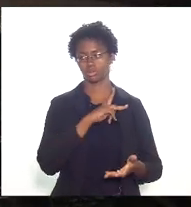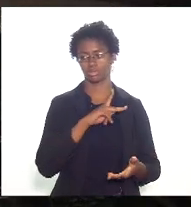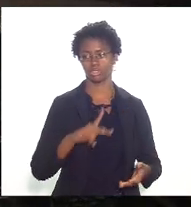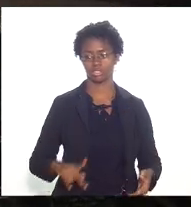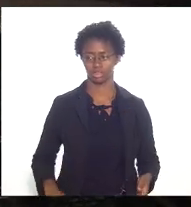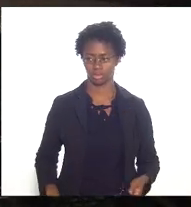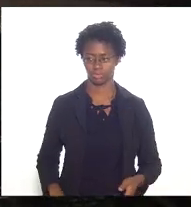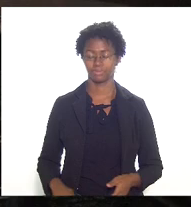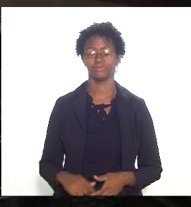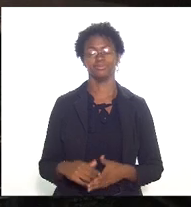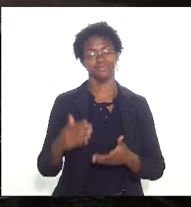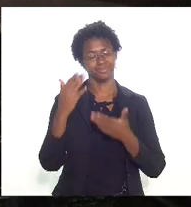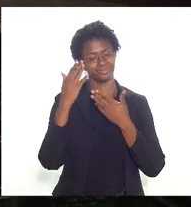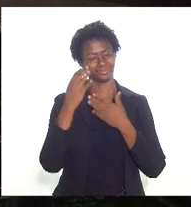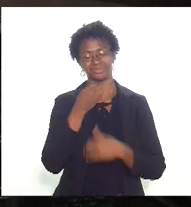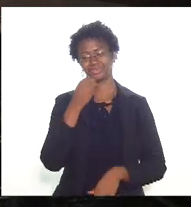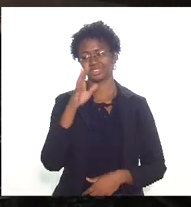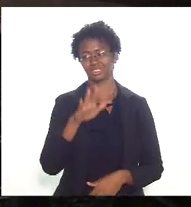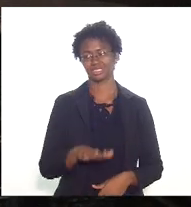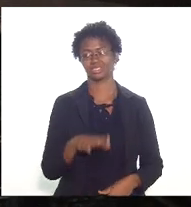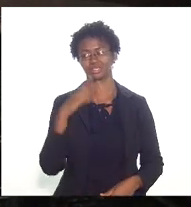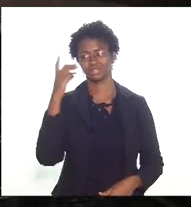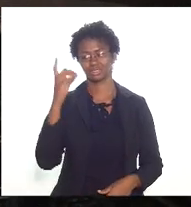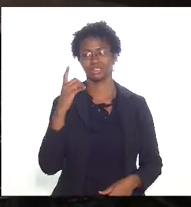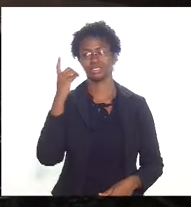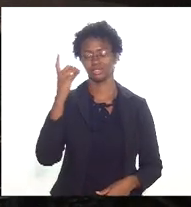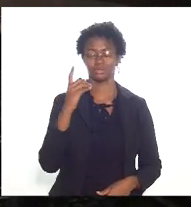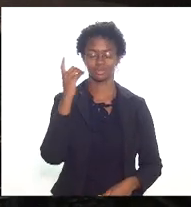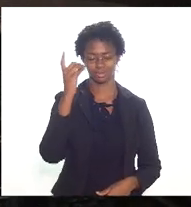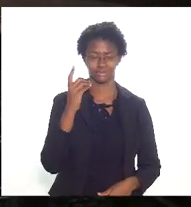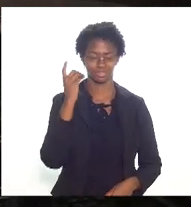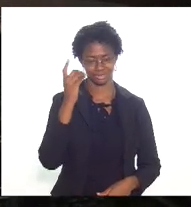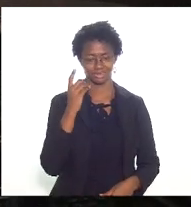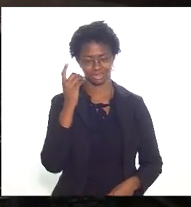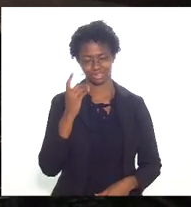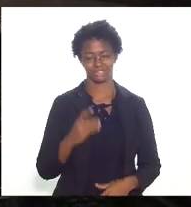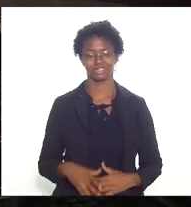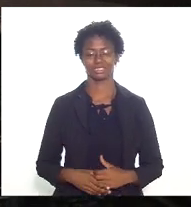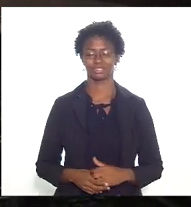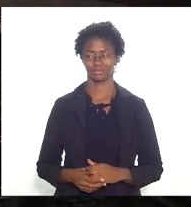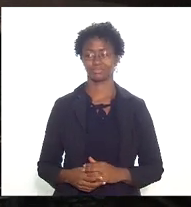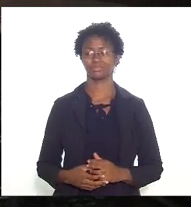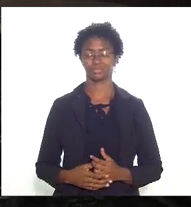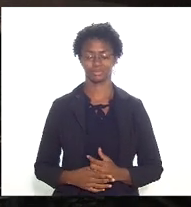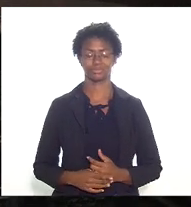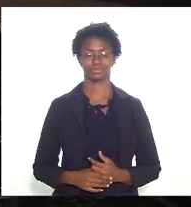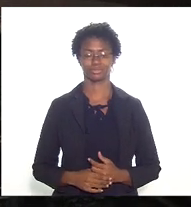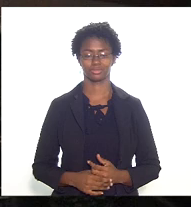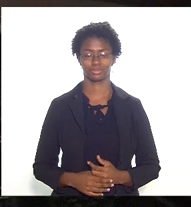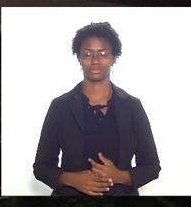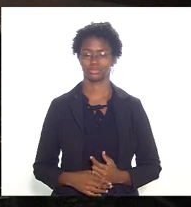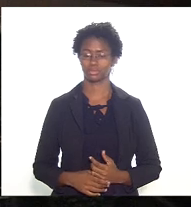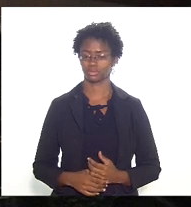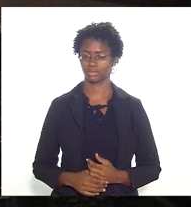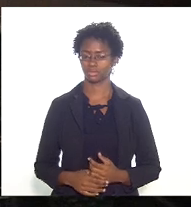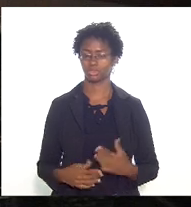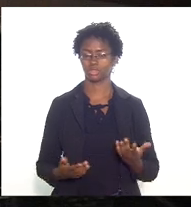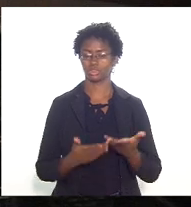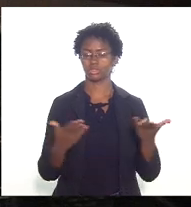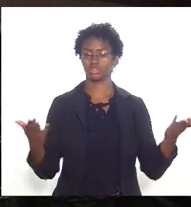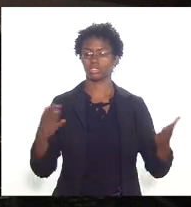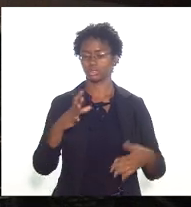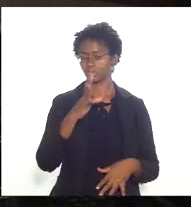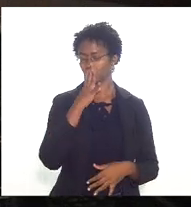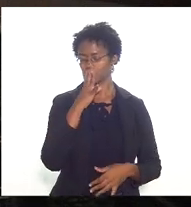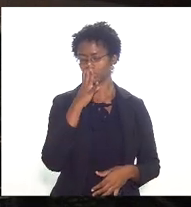boa tarde queria dos deputados queria dos deputados Deputados de mais tarde espectadores que estão nos